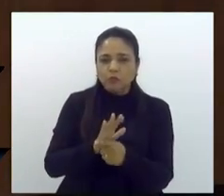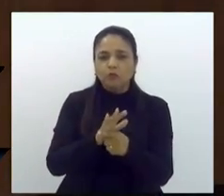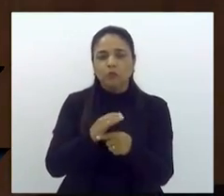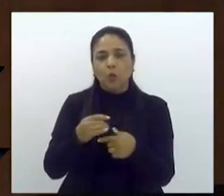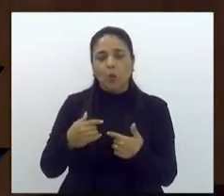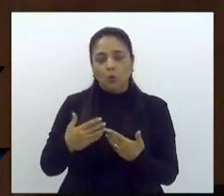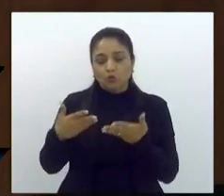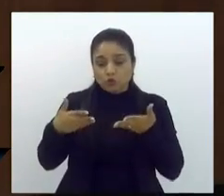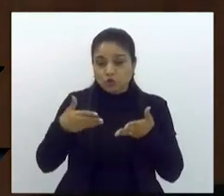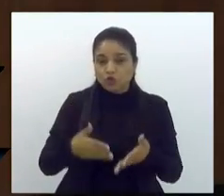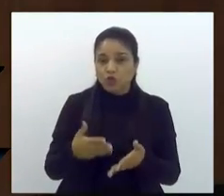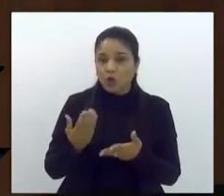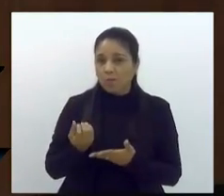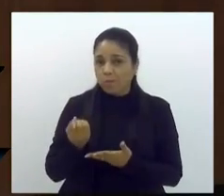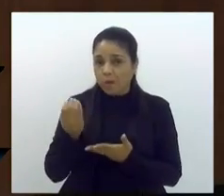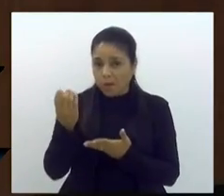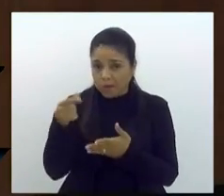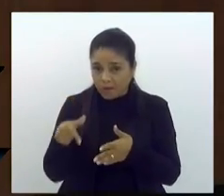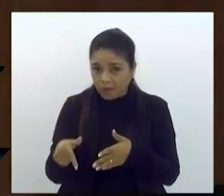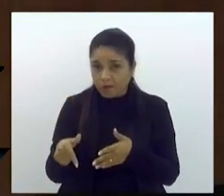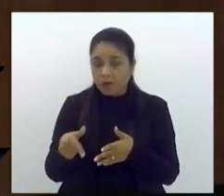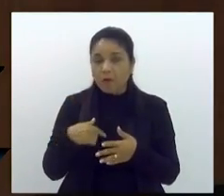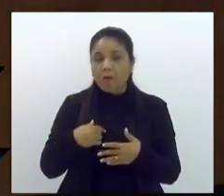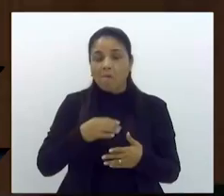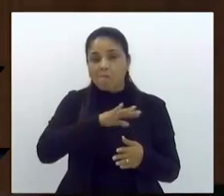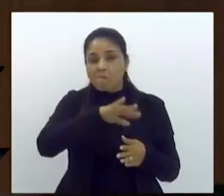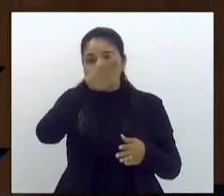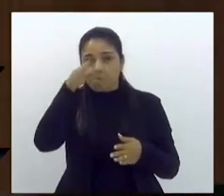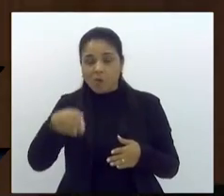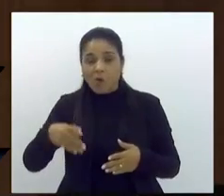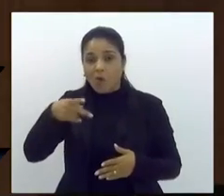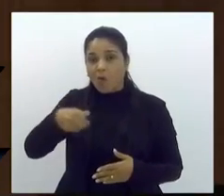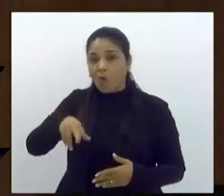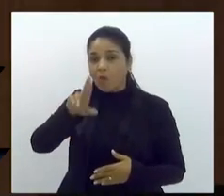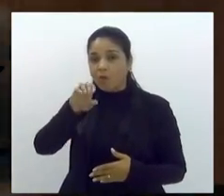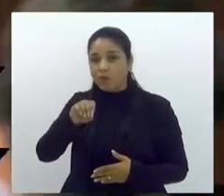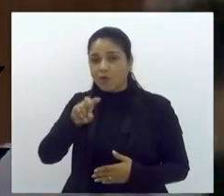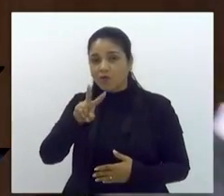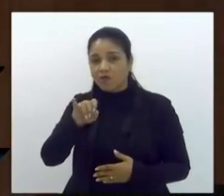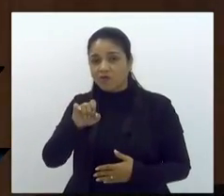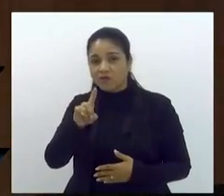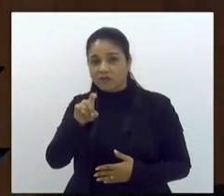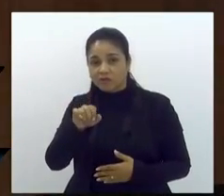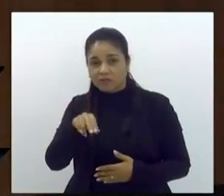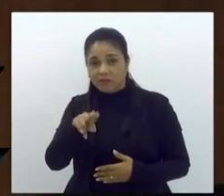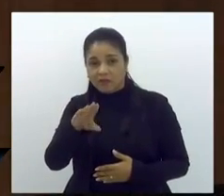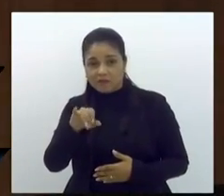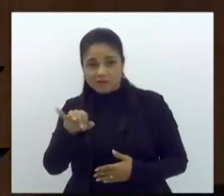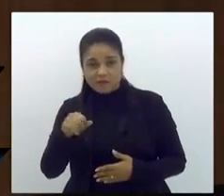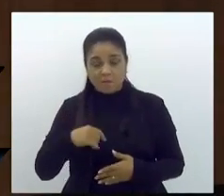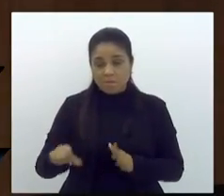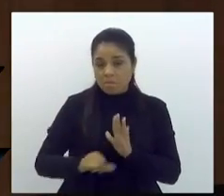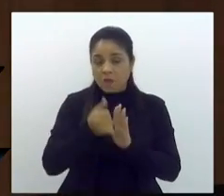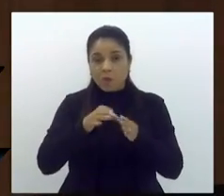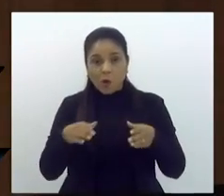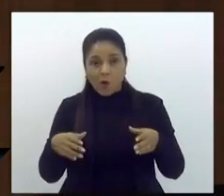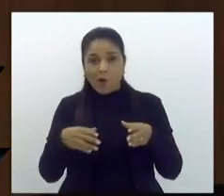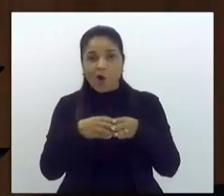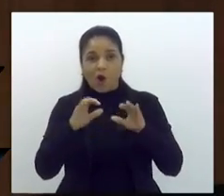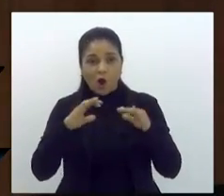próximo ao Morro da Providência que é a primeira comunidade na Cidade do Rio de Janeiro